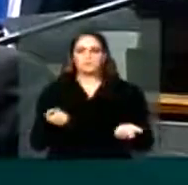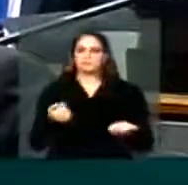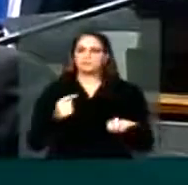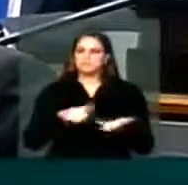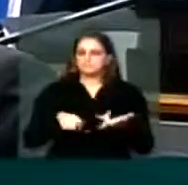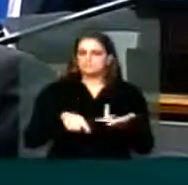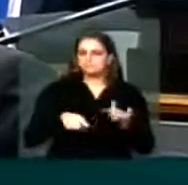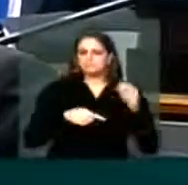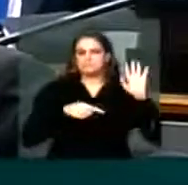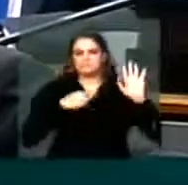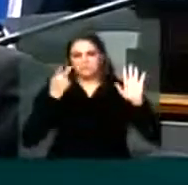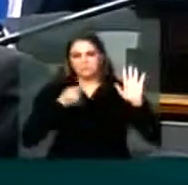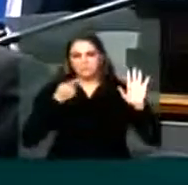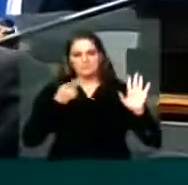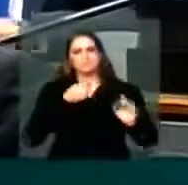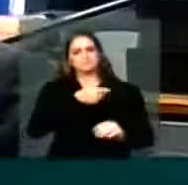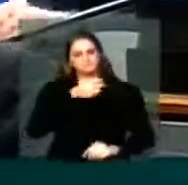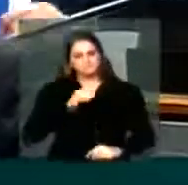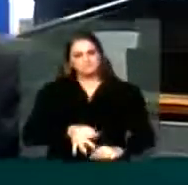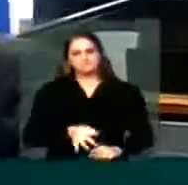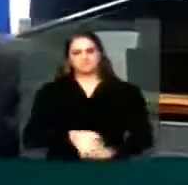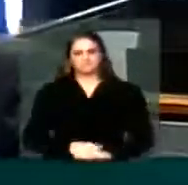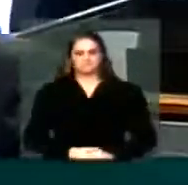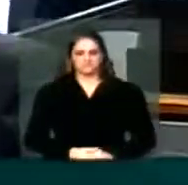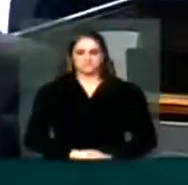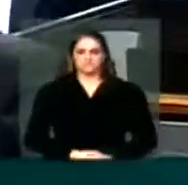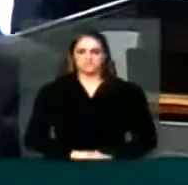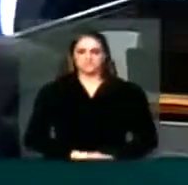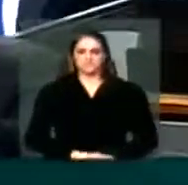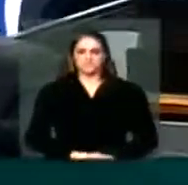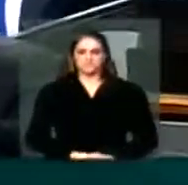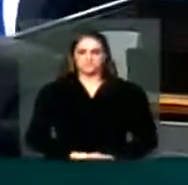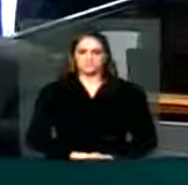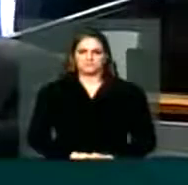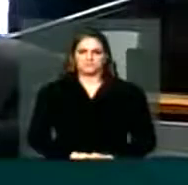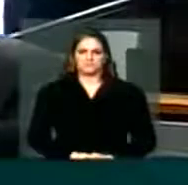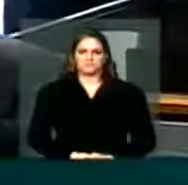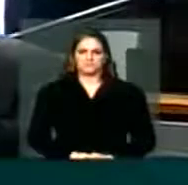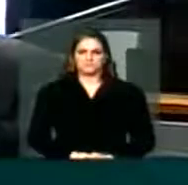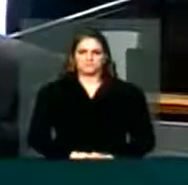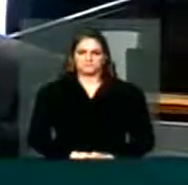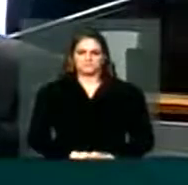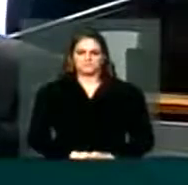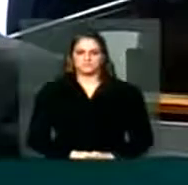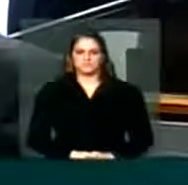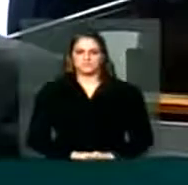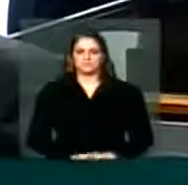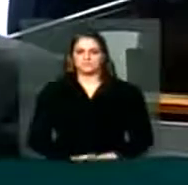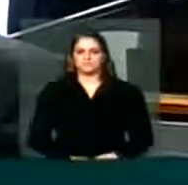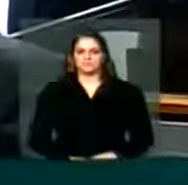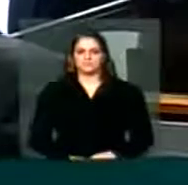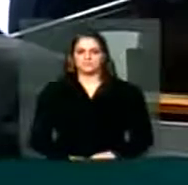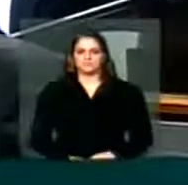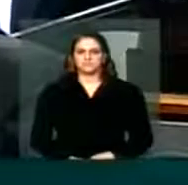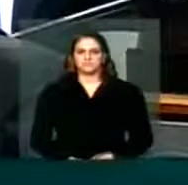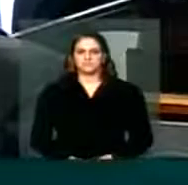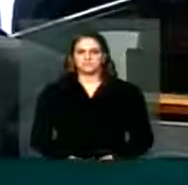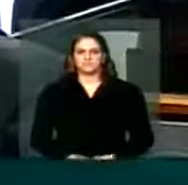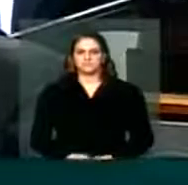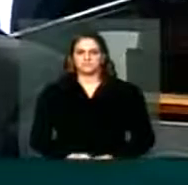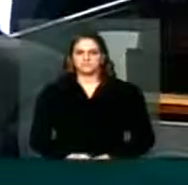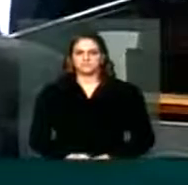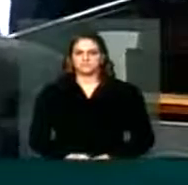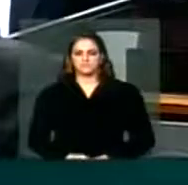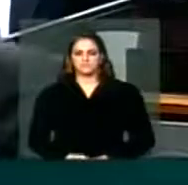Independência não fazendo oposição mas que aqui também não seria não é um puxadinho do Planalto então não